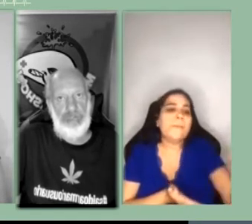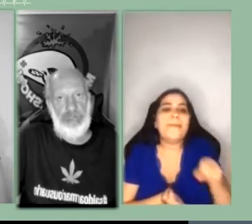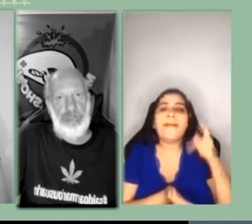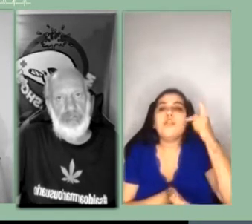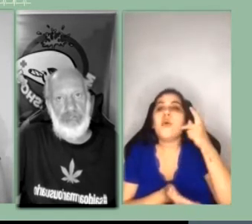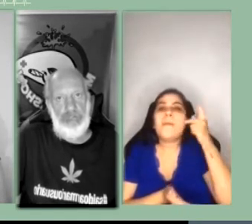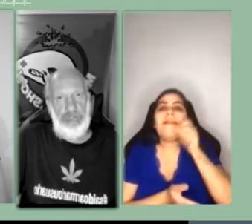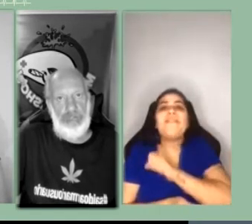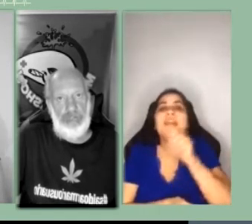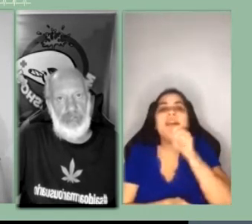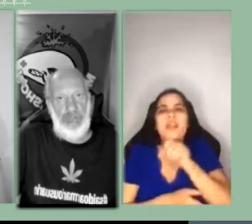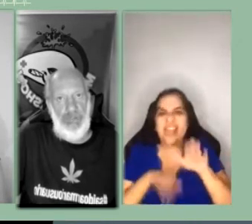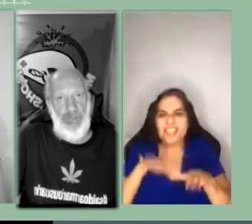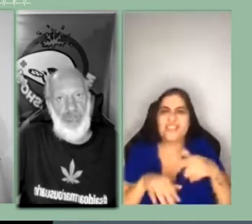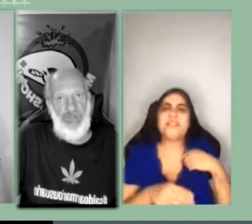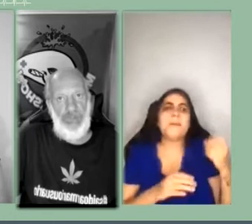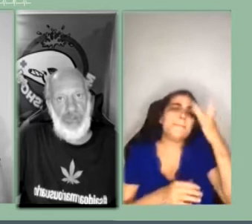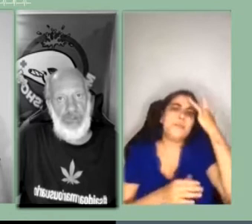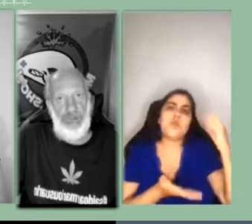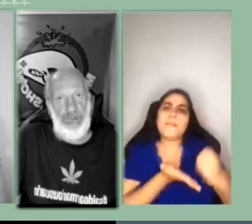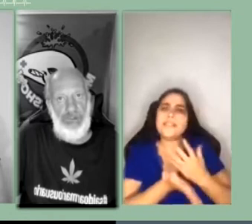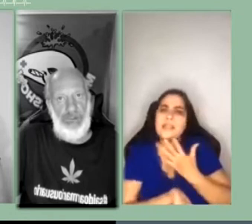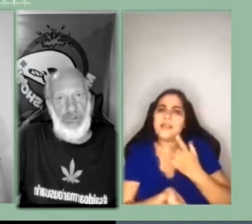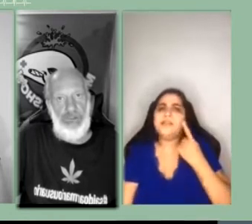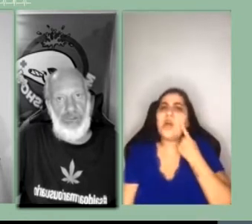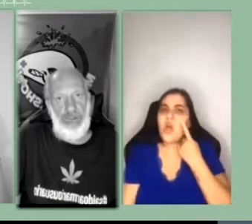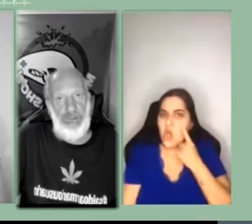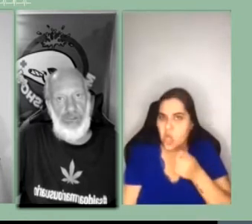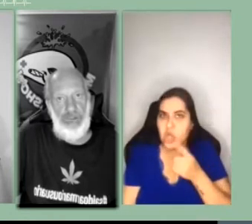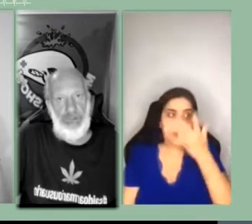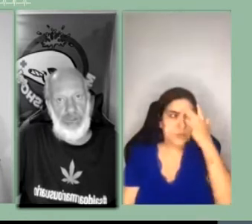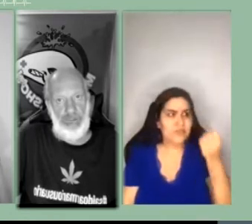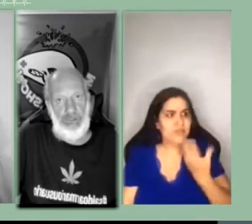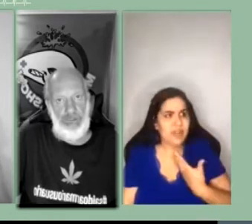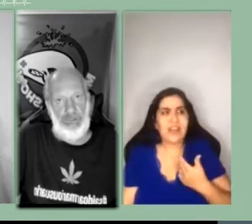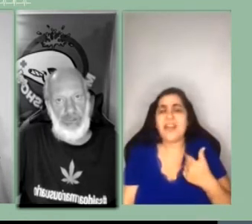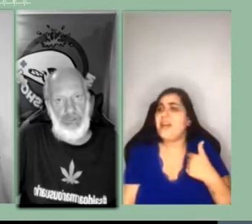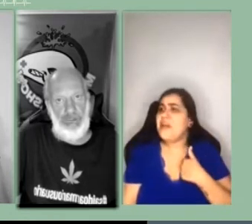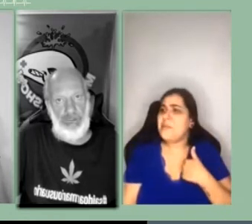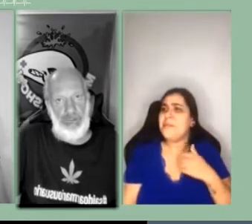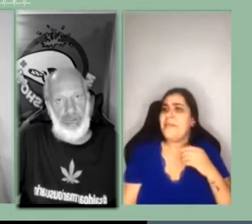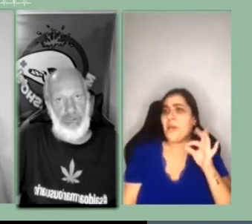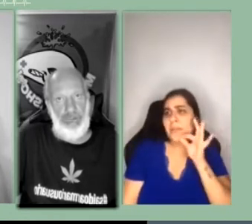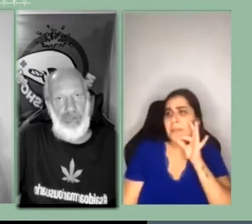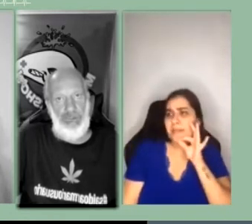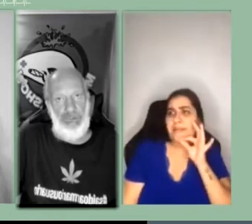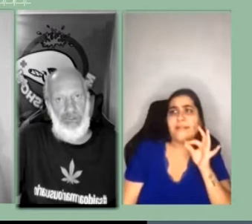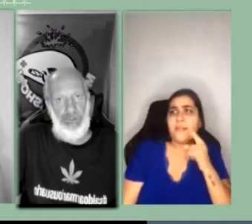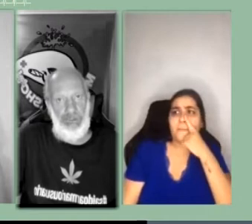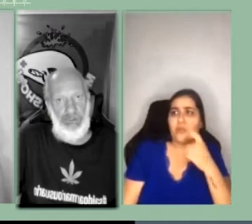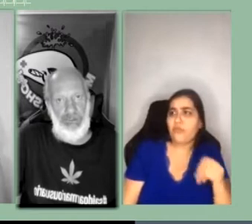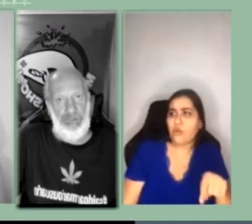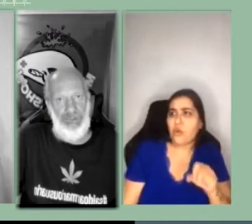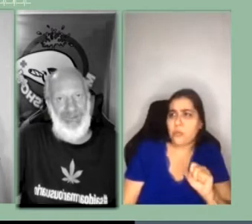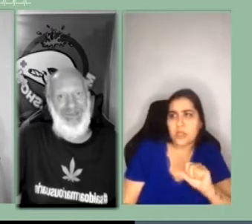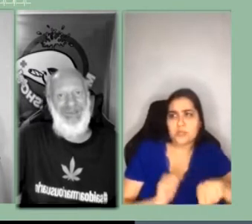passado. Algumas vezes eu recebo mensagem, olha só, as pessoas me dizem assim, não, mofou meu beck, não vou poder fumar, posso fazer uma manteiga?